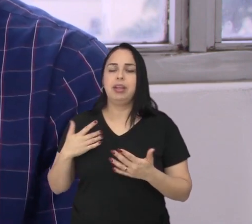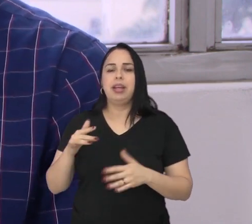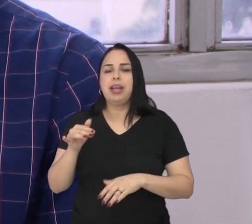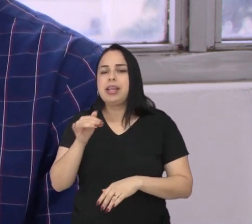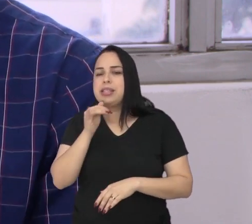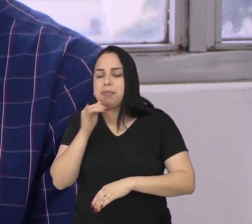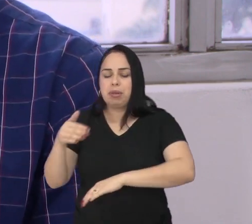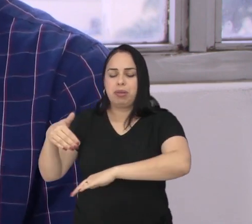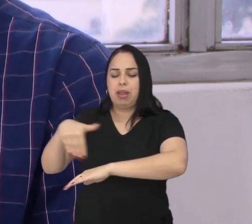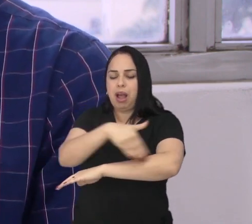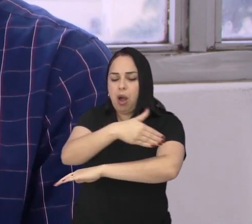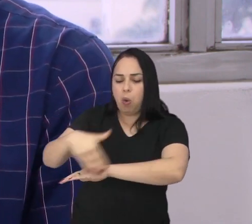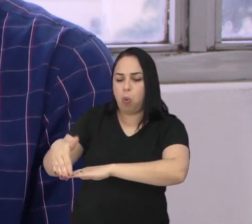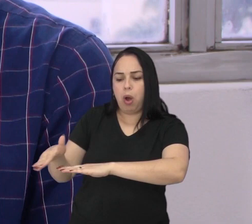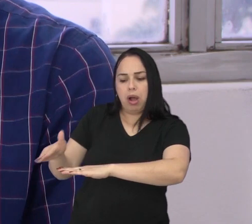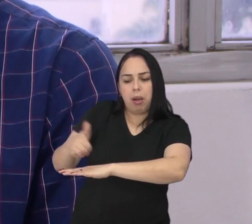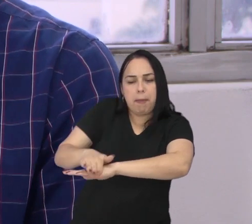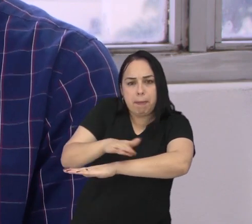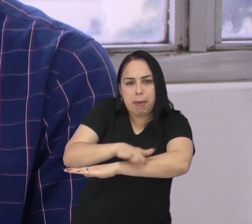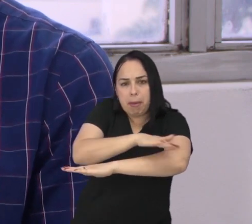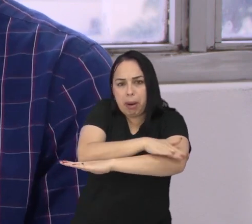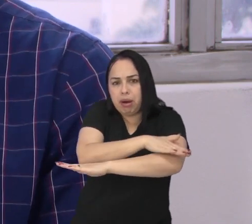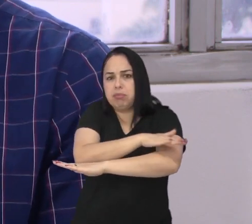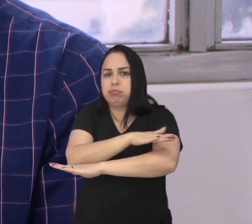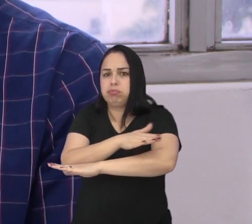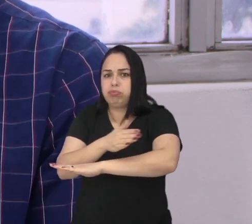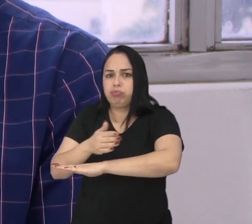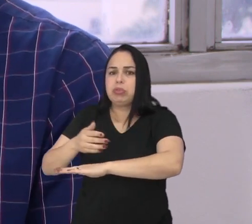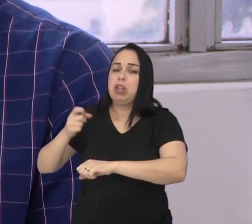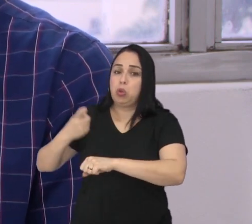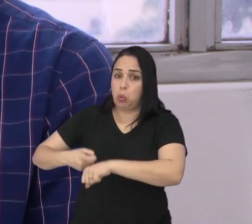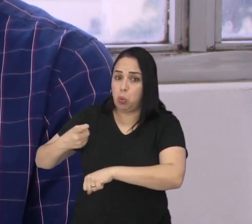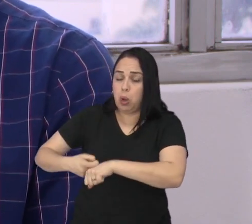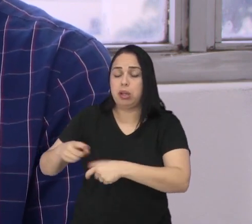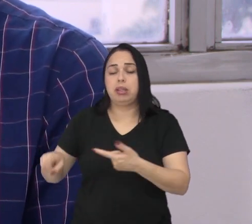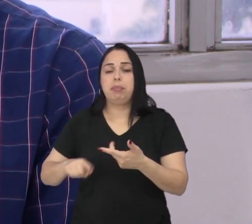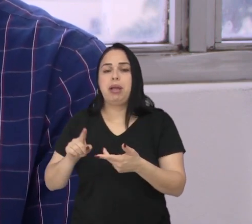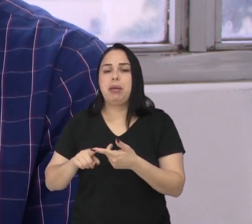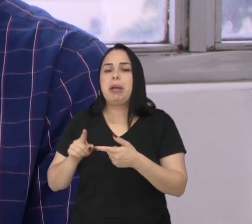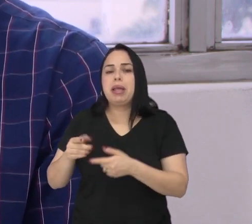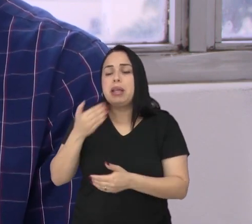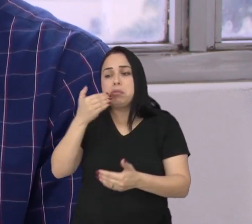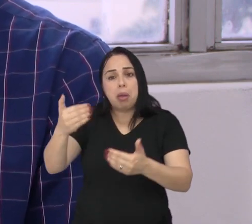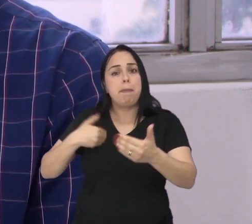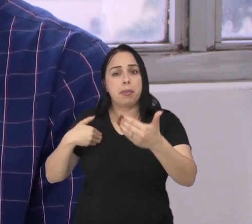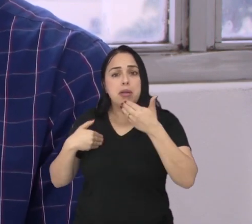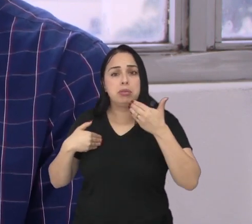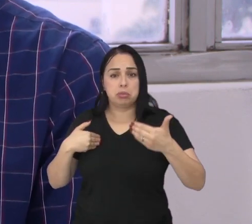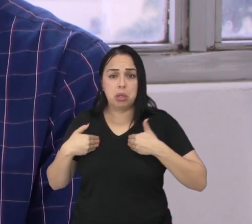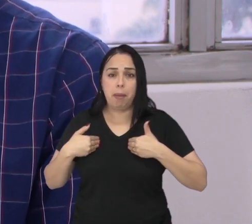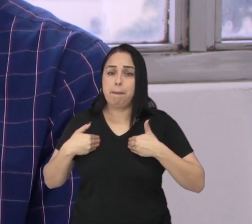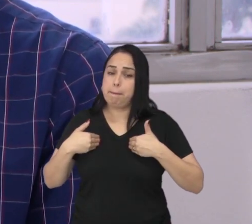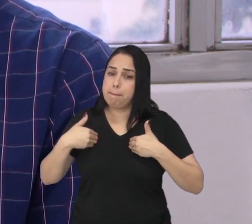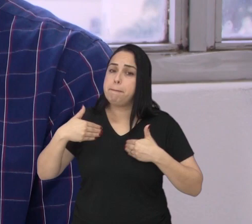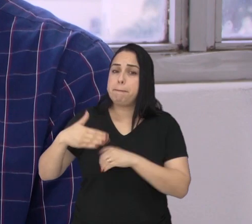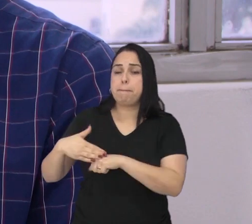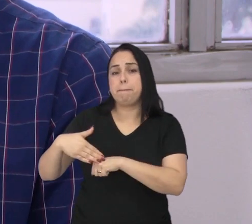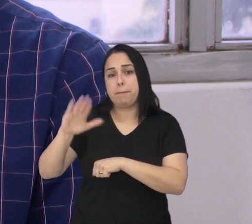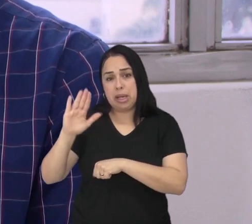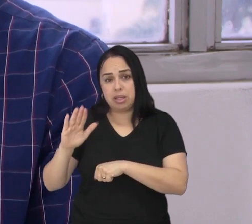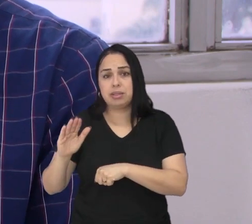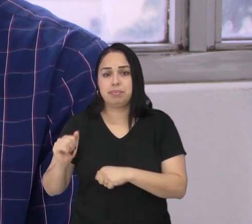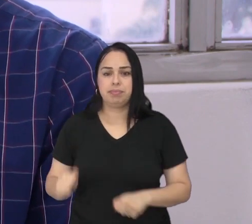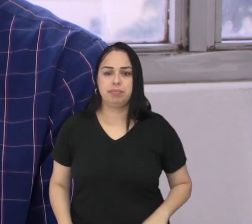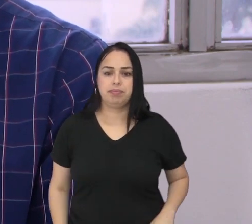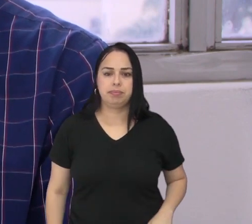operação tapa-buracos, recapeamento, construção de novas ruas, estradas geralmente são os demandas que mais